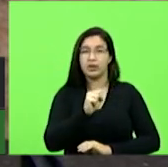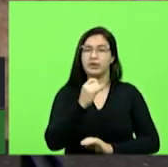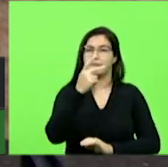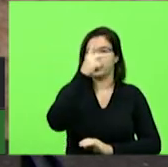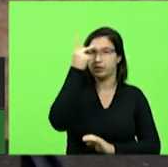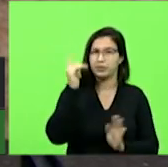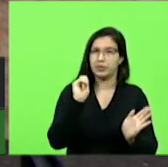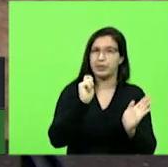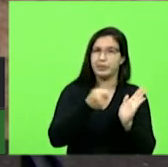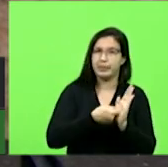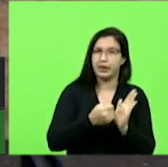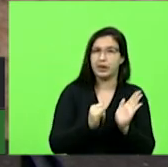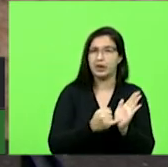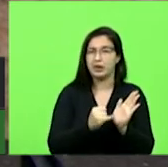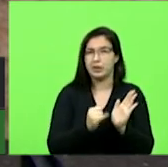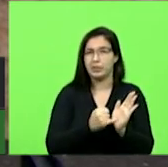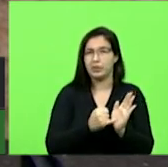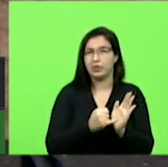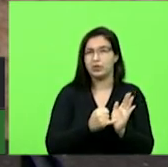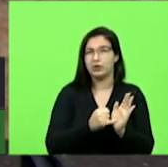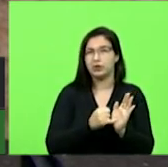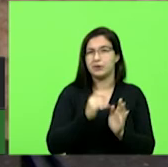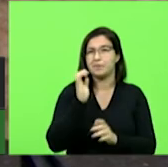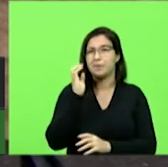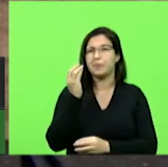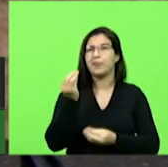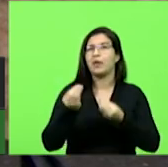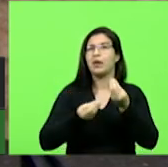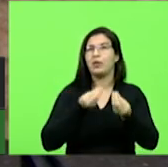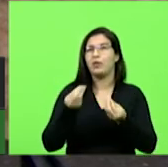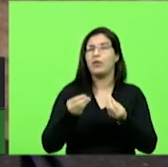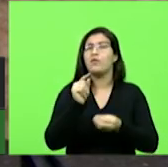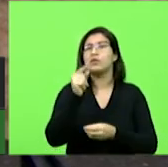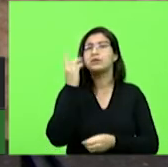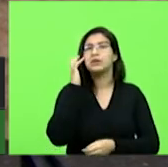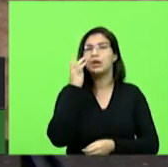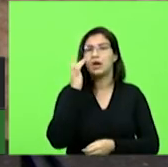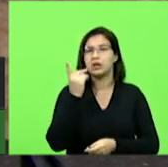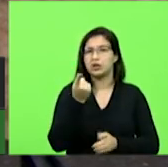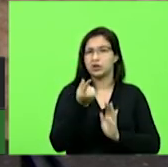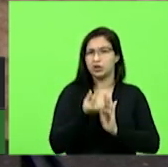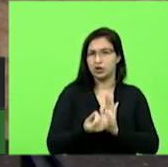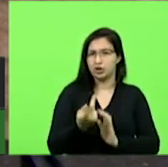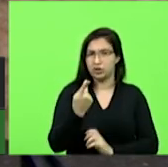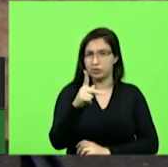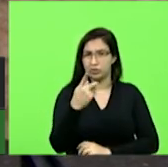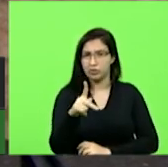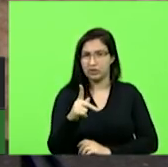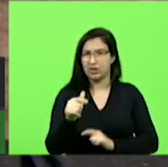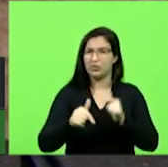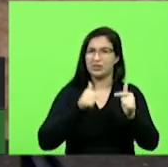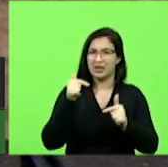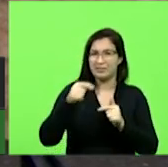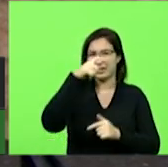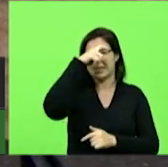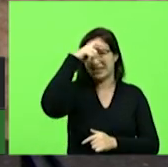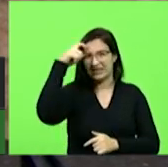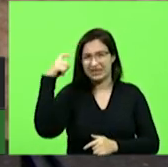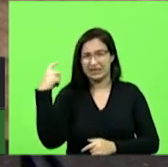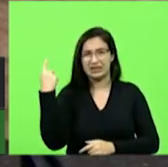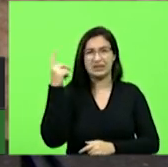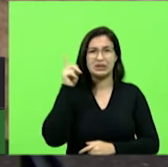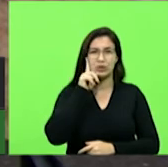ter uma pequena ideia do que é feito com o seu dinheiro, contribuinte, do que é feito com o dinheiro que você trabalha, que você sangra, que